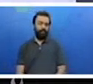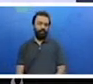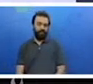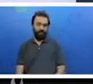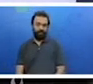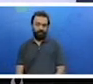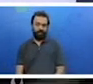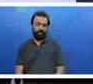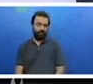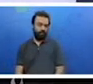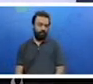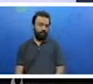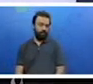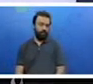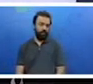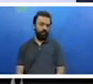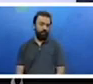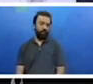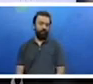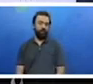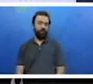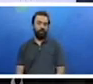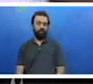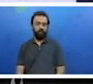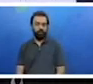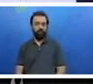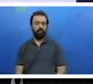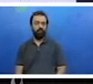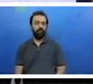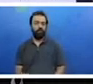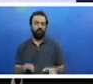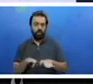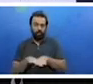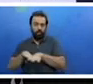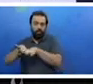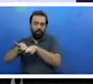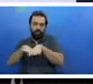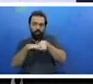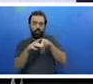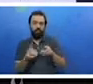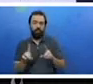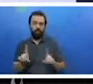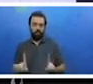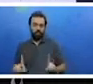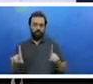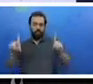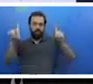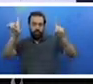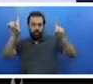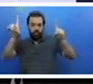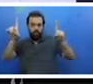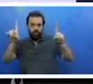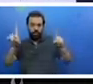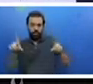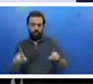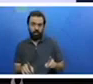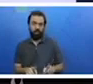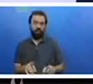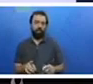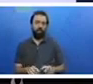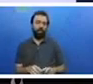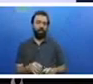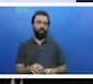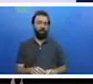Proporcionalidade entre grandezas. Nós podemos ter grandezas diretamente proporcionais quando a